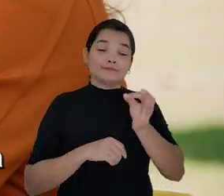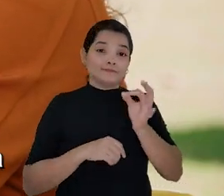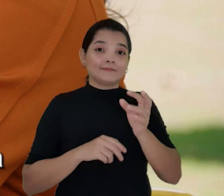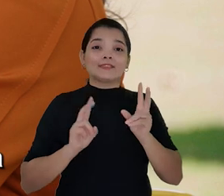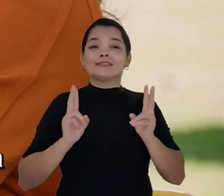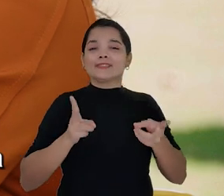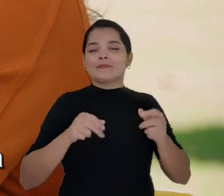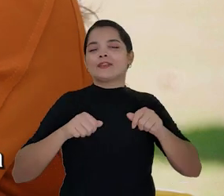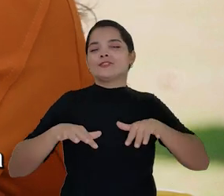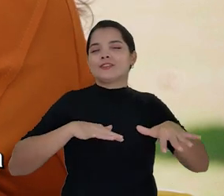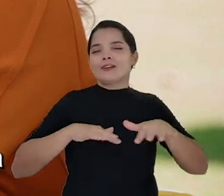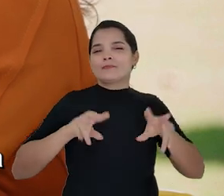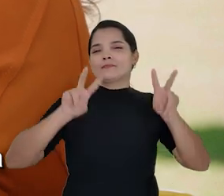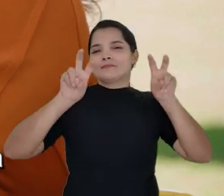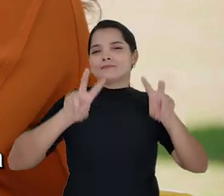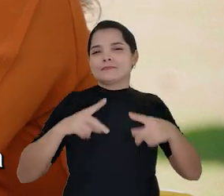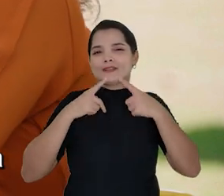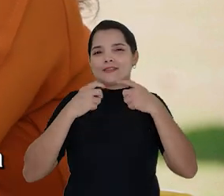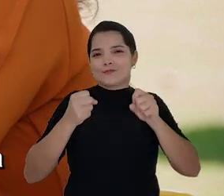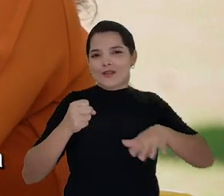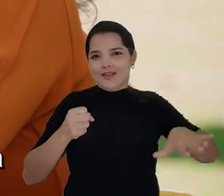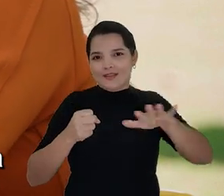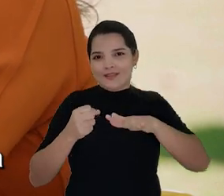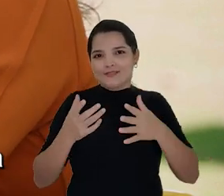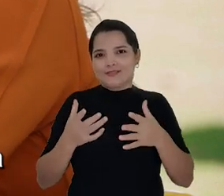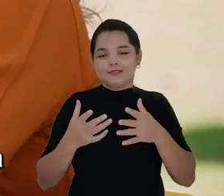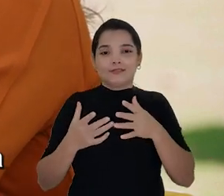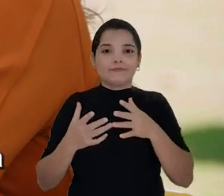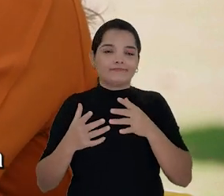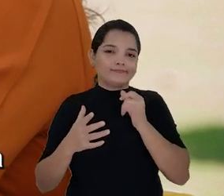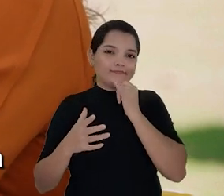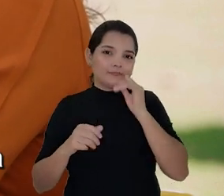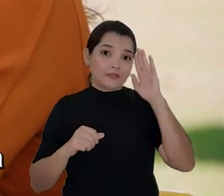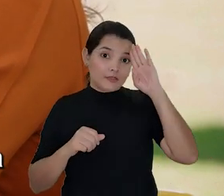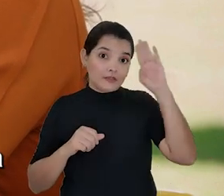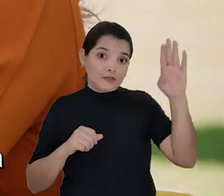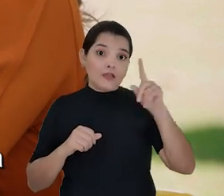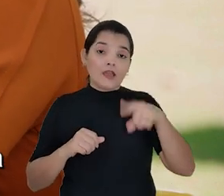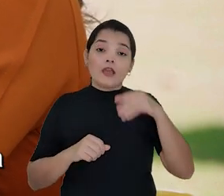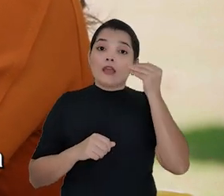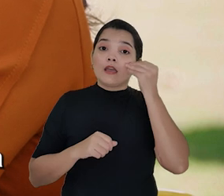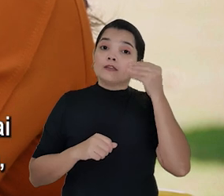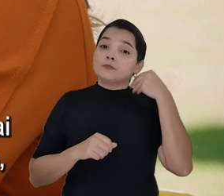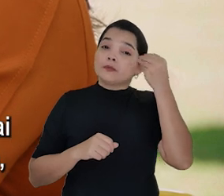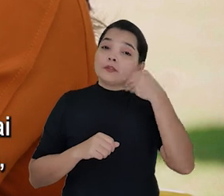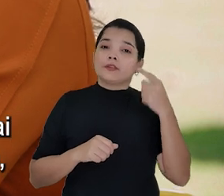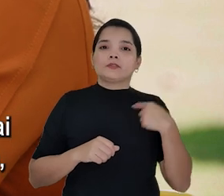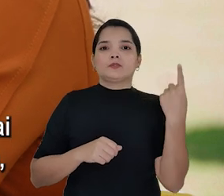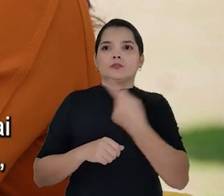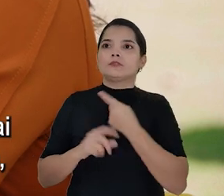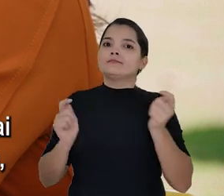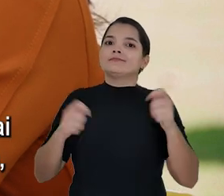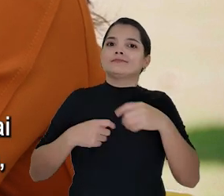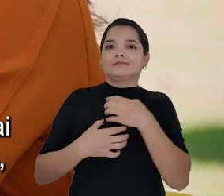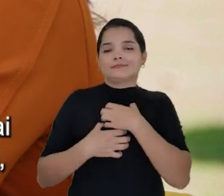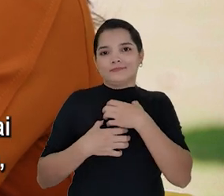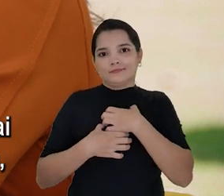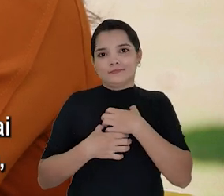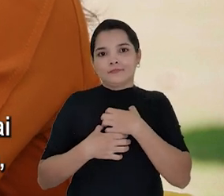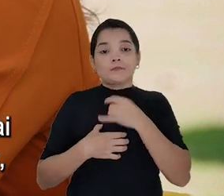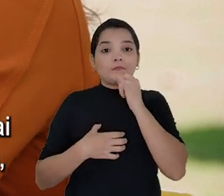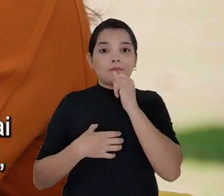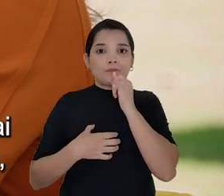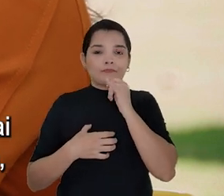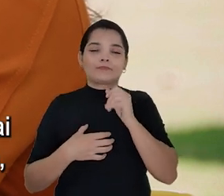das linguagens eu diria que mais mais do que tudo são as experimentações que a gente faz então quando a gente faz o